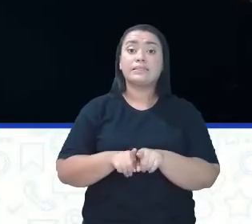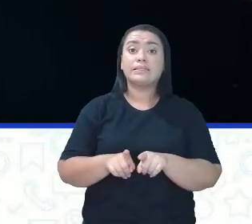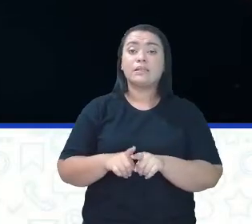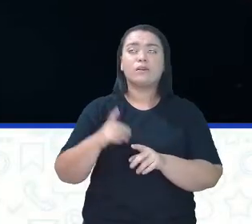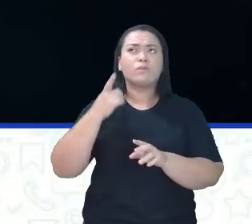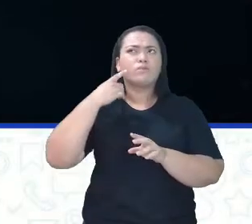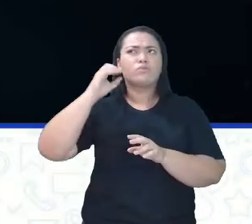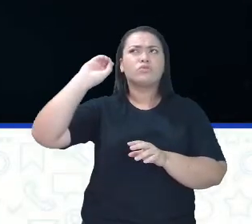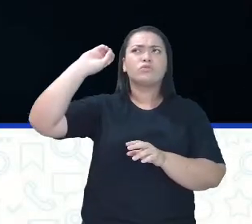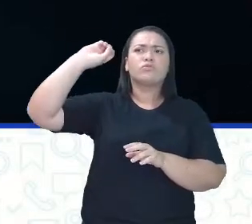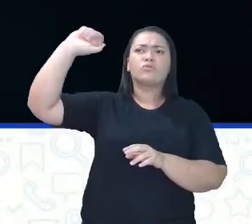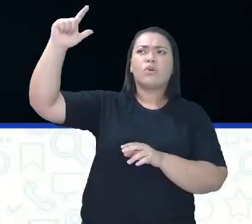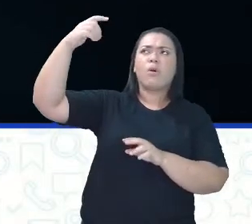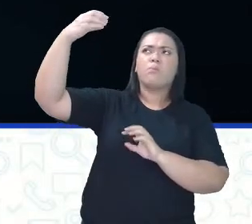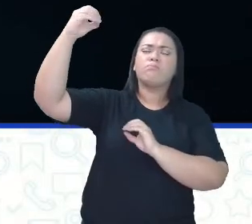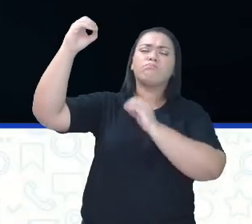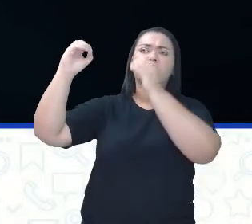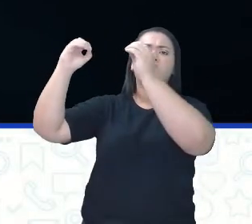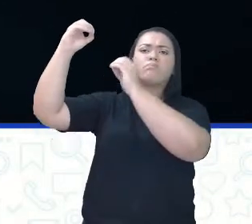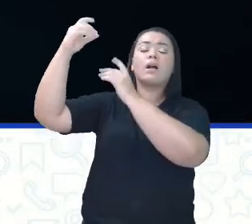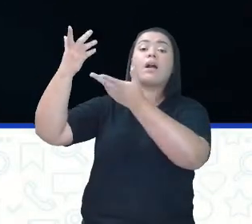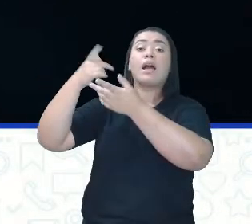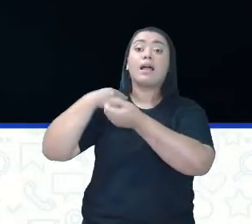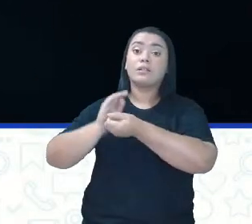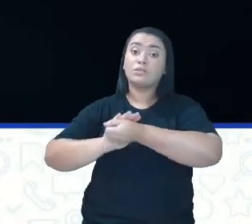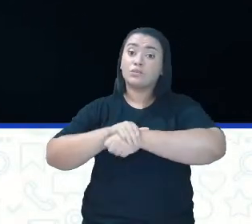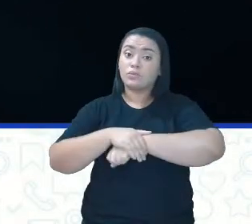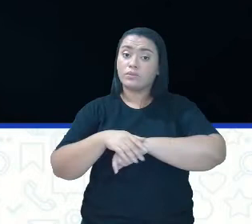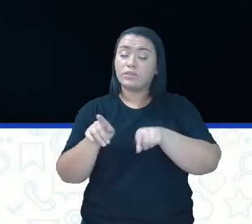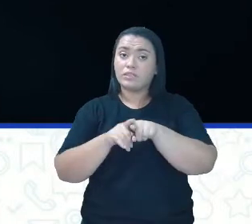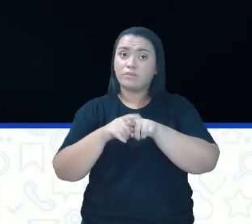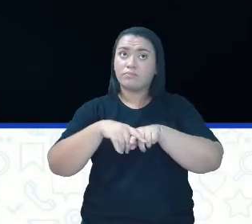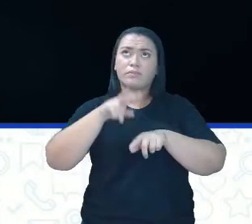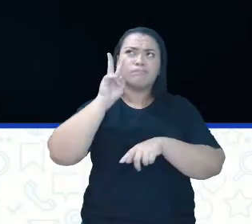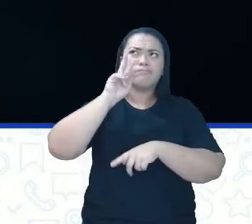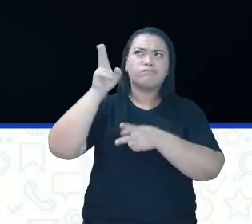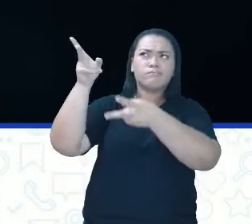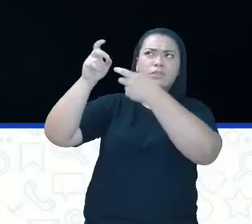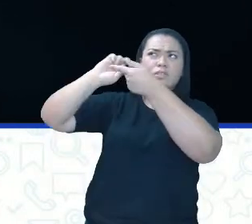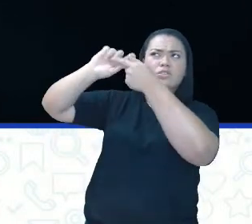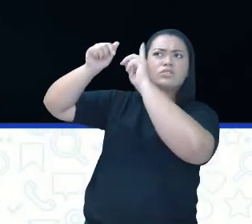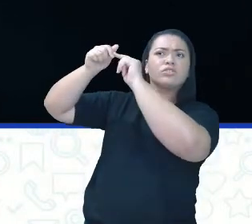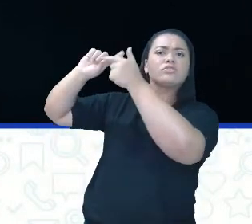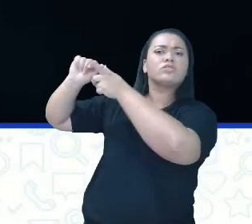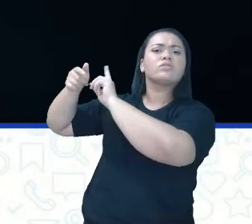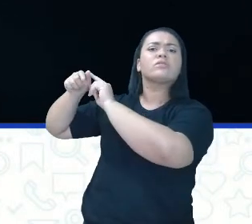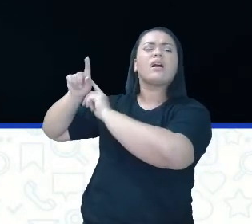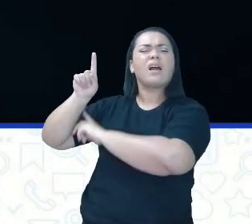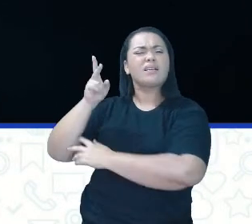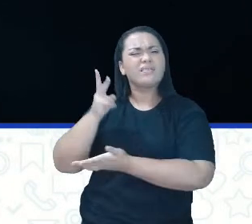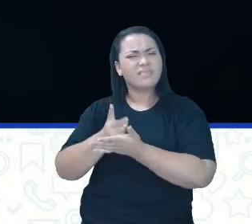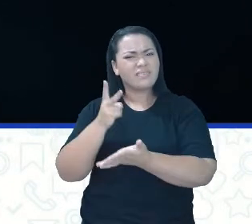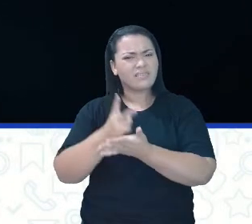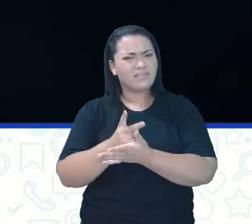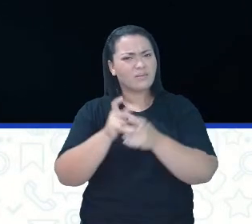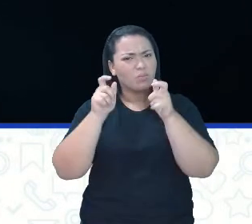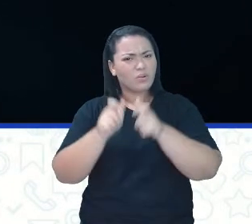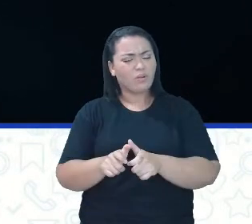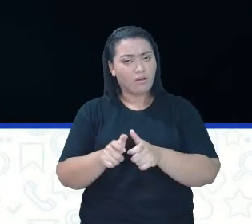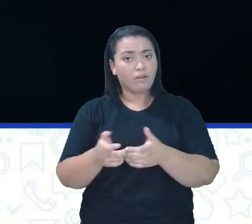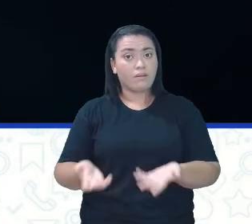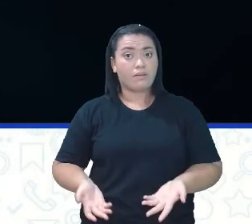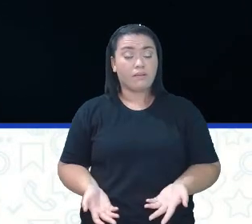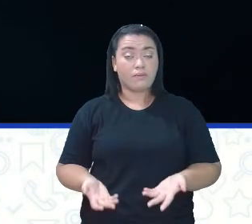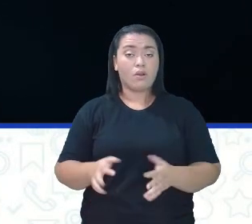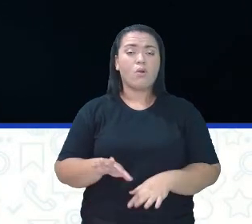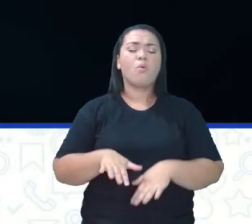uma posição do sol. E à noite a gente vai ver aí a questão das estrelas. Será que elas estão sempre no mesmo lugar? Quais